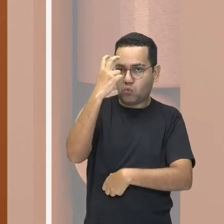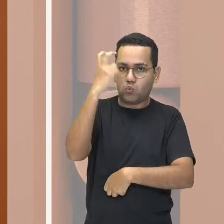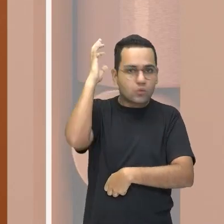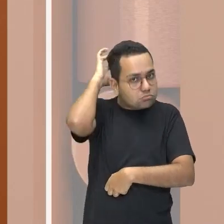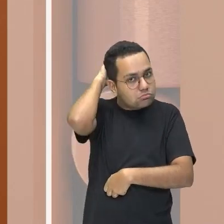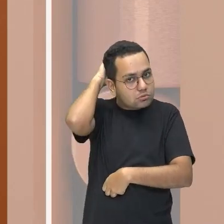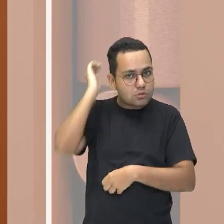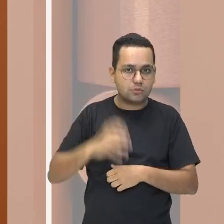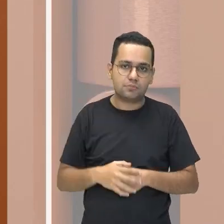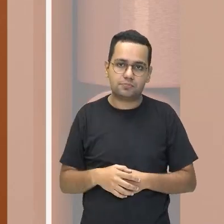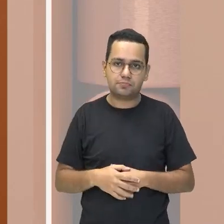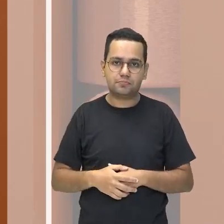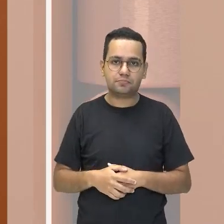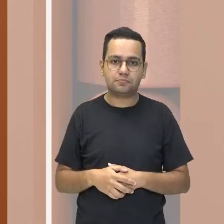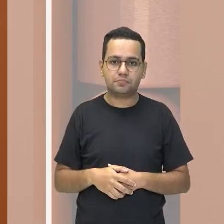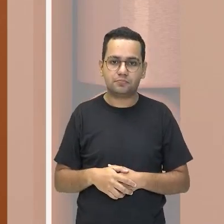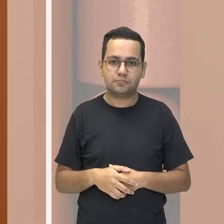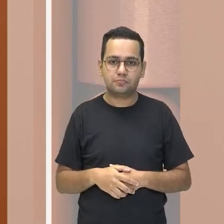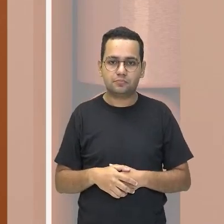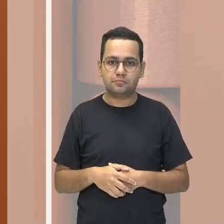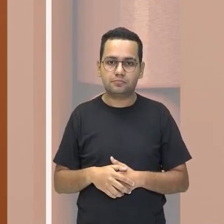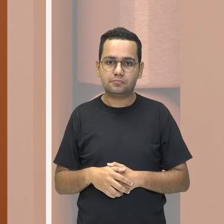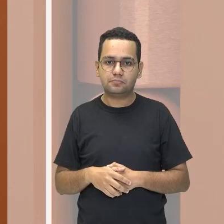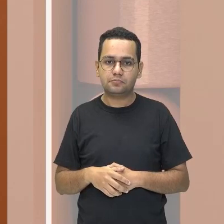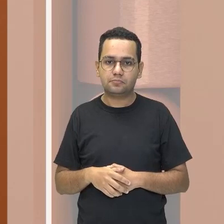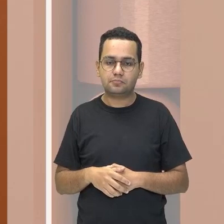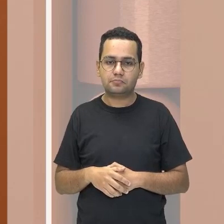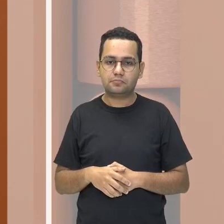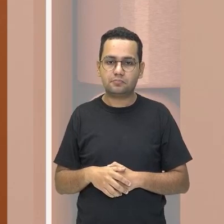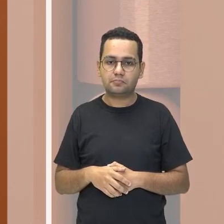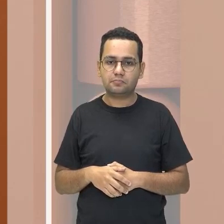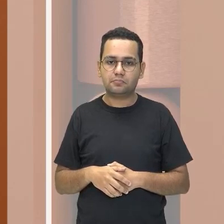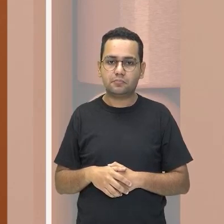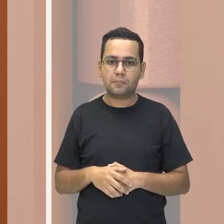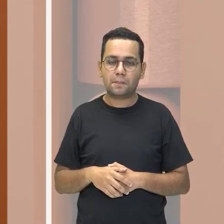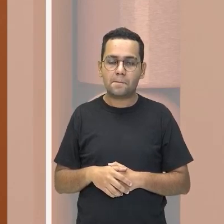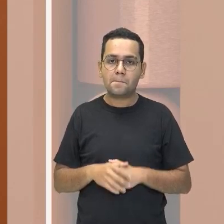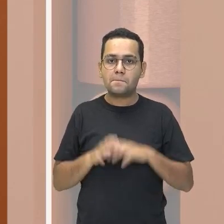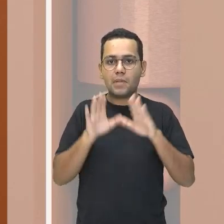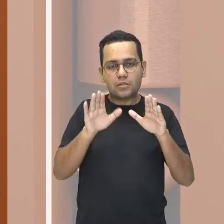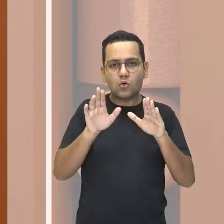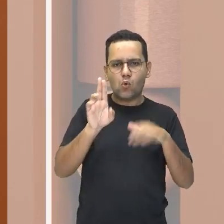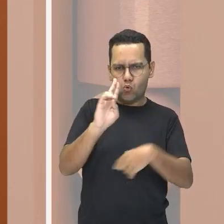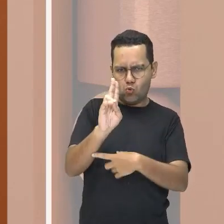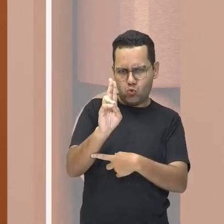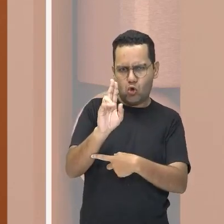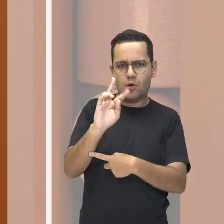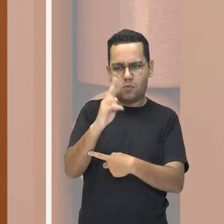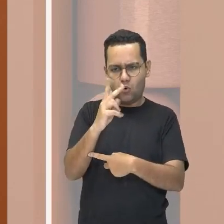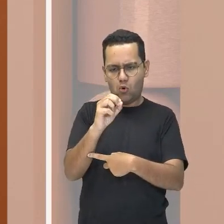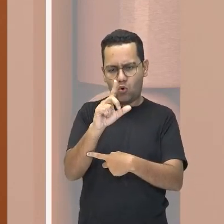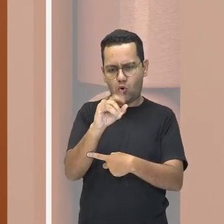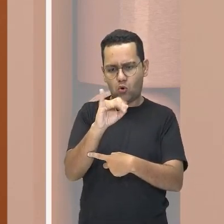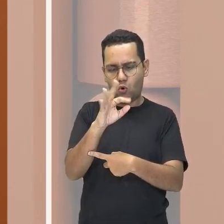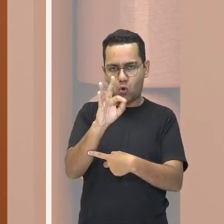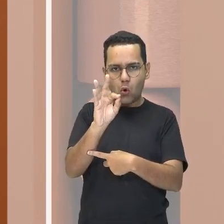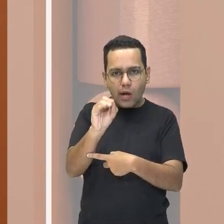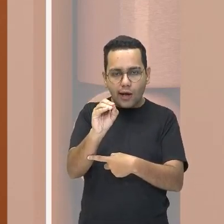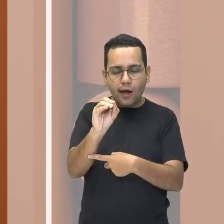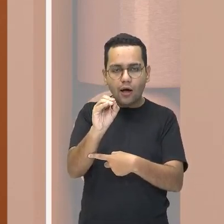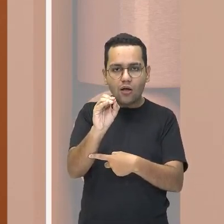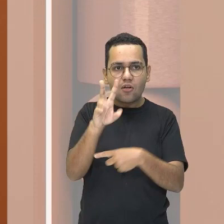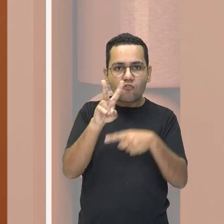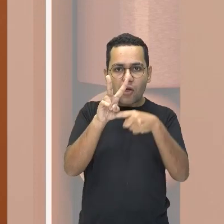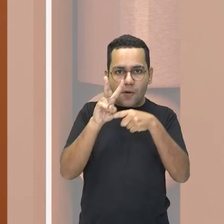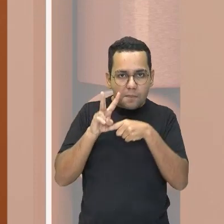no Holocausto. E esse nome, ele marcou o extermínio de milhões de judeus nos campos de concentração